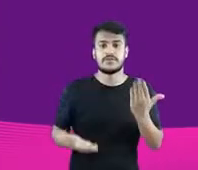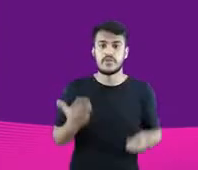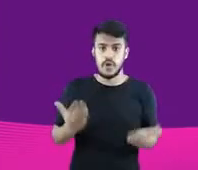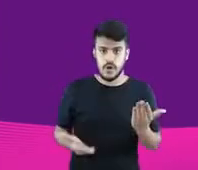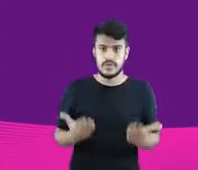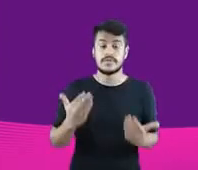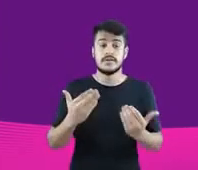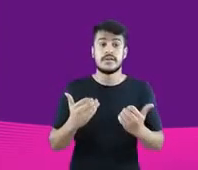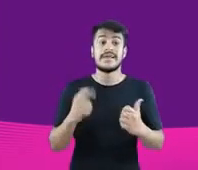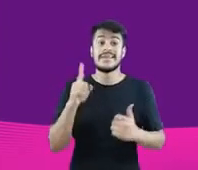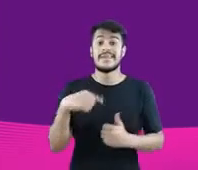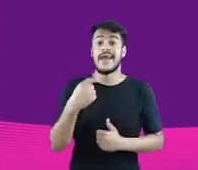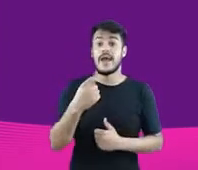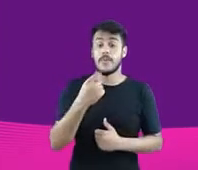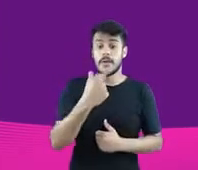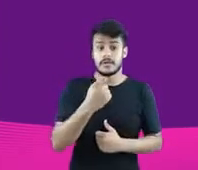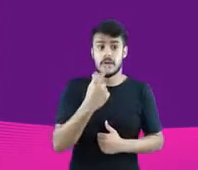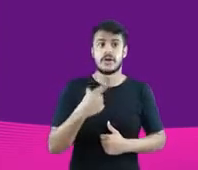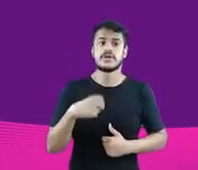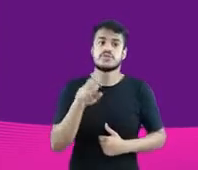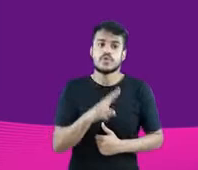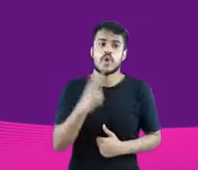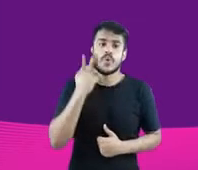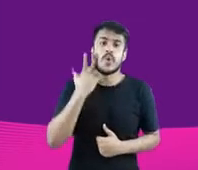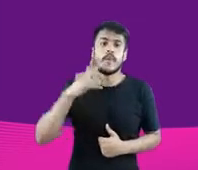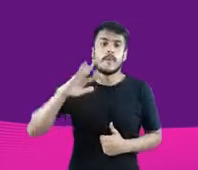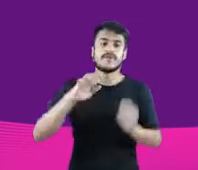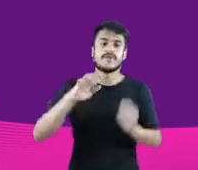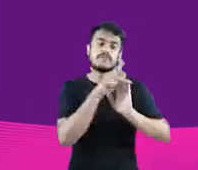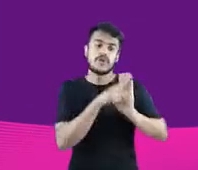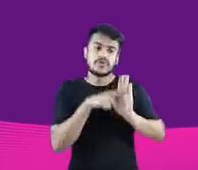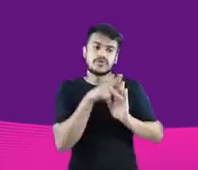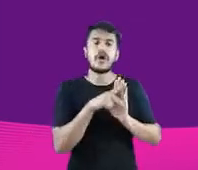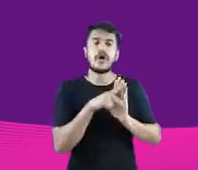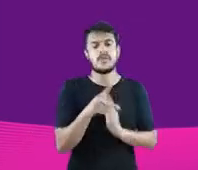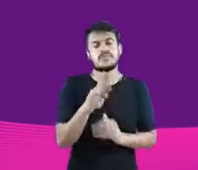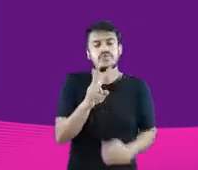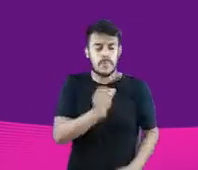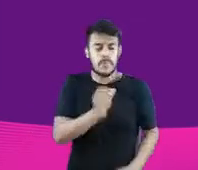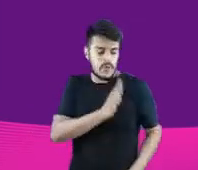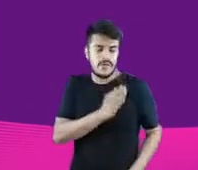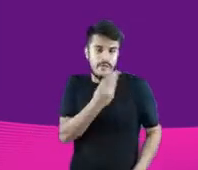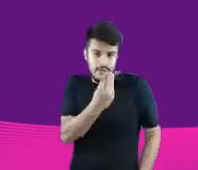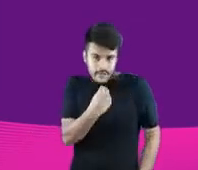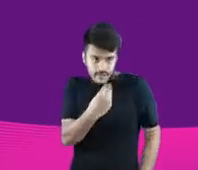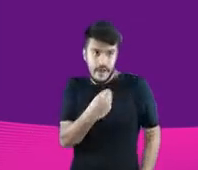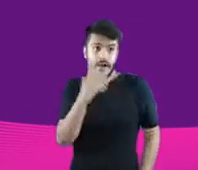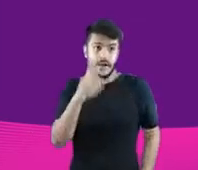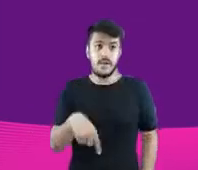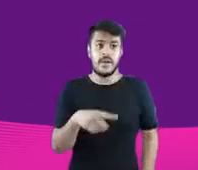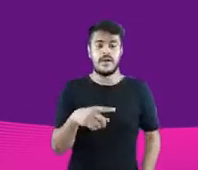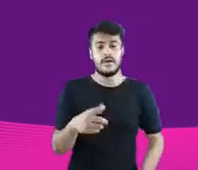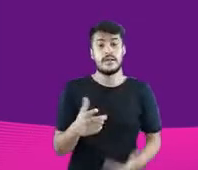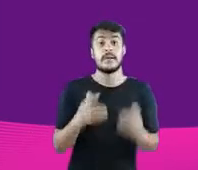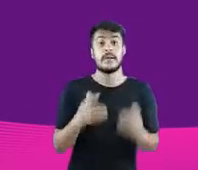droga usual, o protótipo dessa insuficiência cardíaca é a antraciclina, pode ser tipo 2,